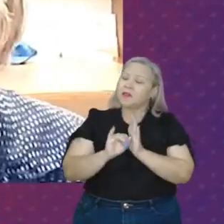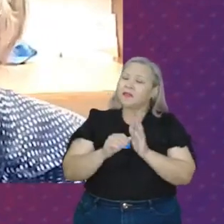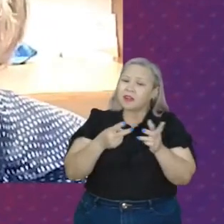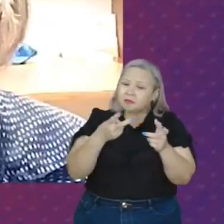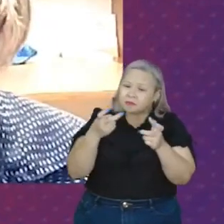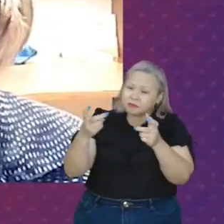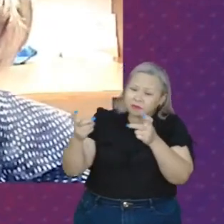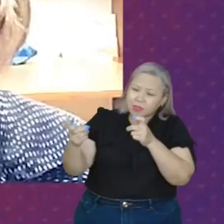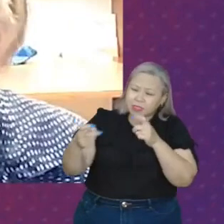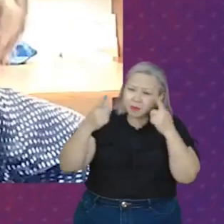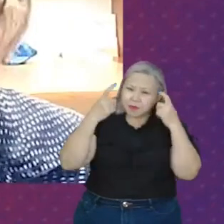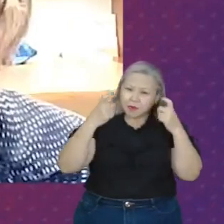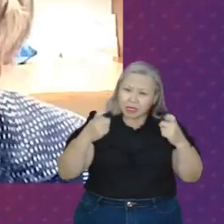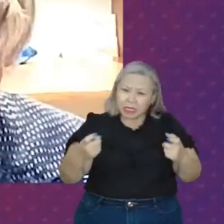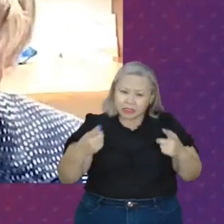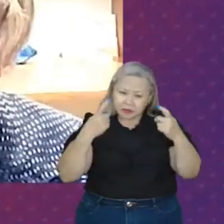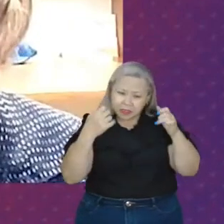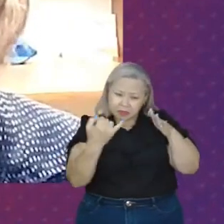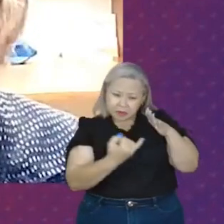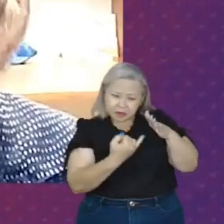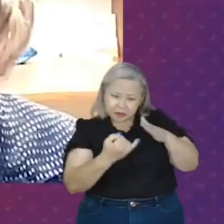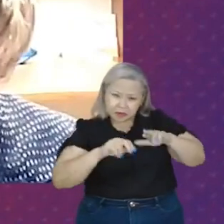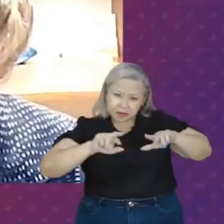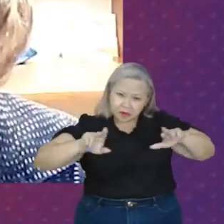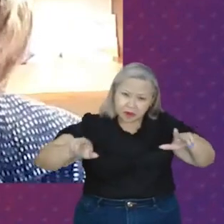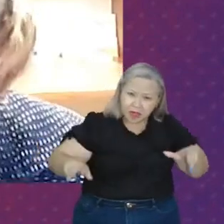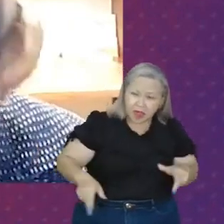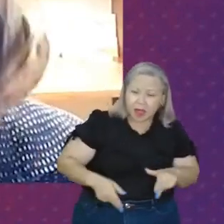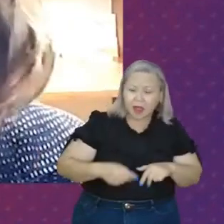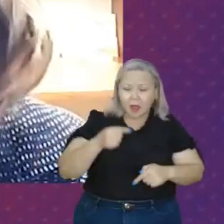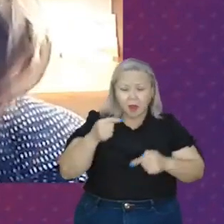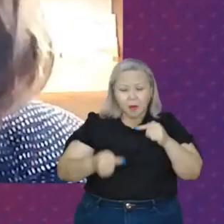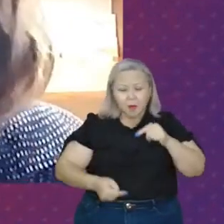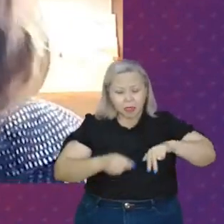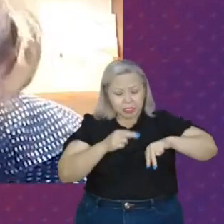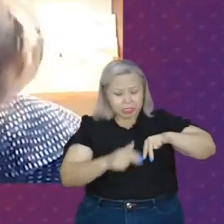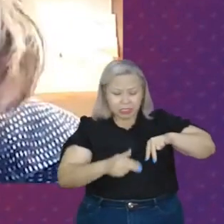violências: violência institucional, violência política de gênero,